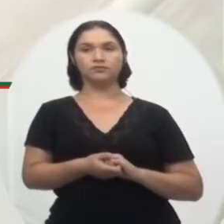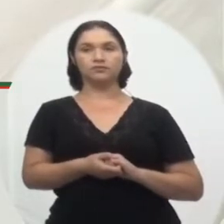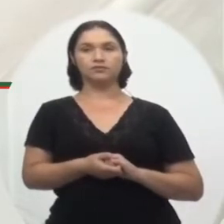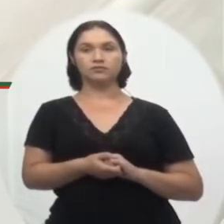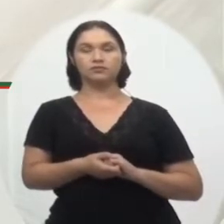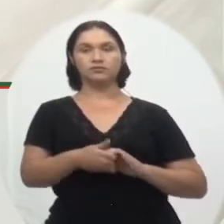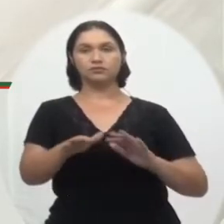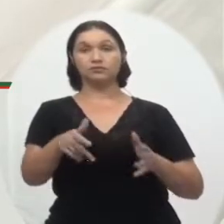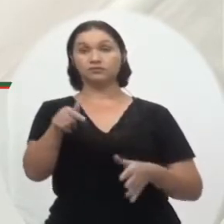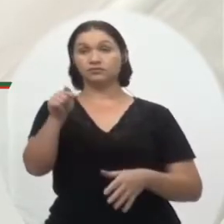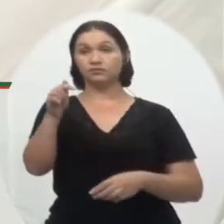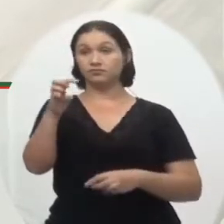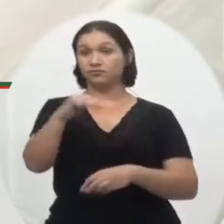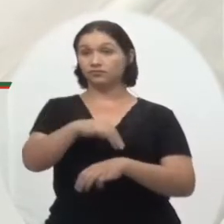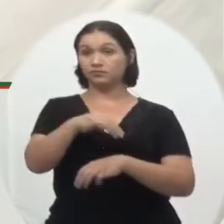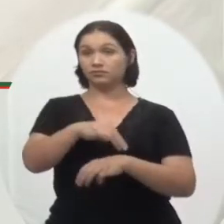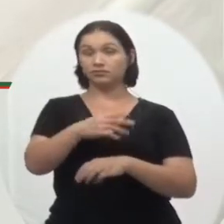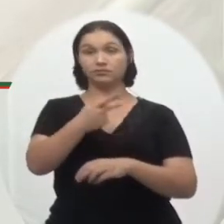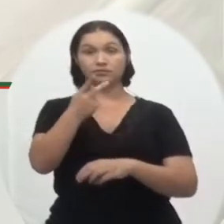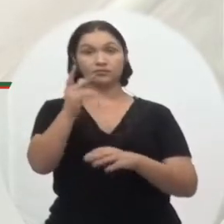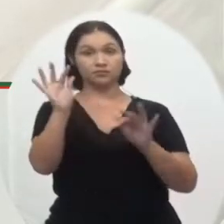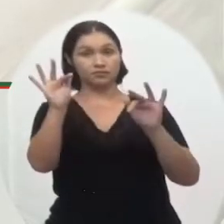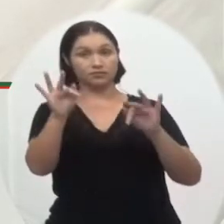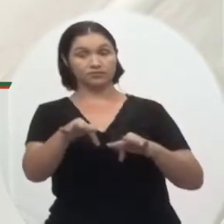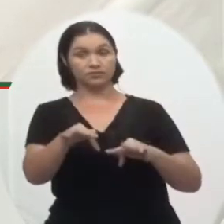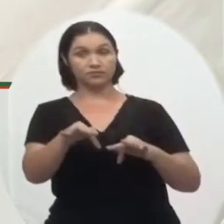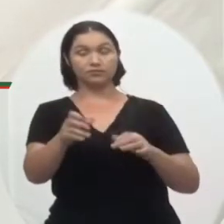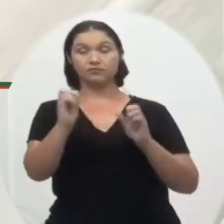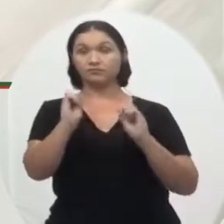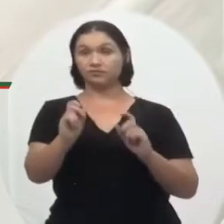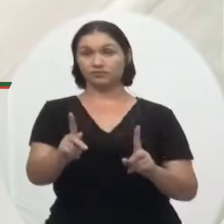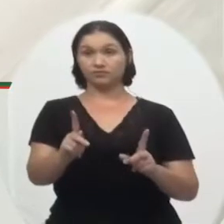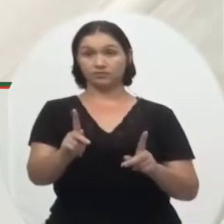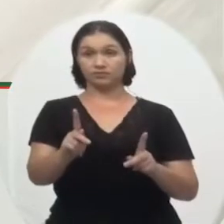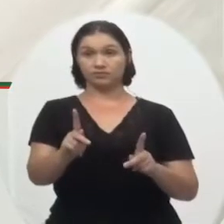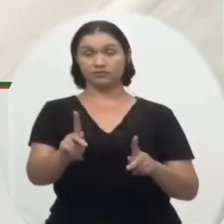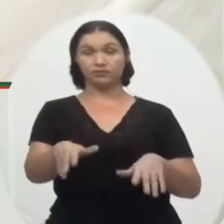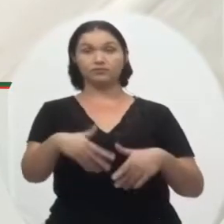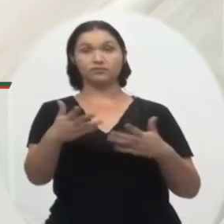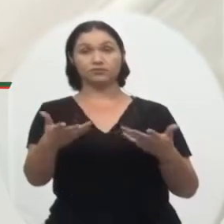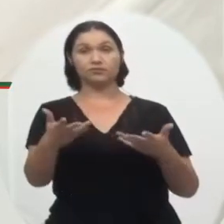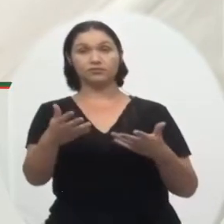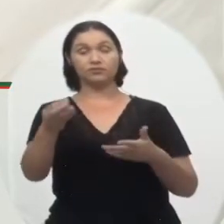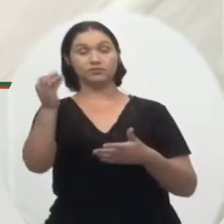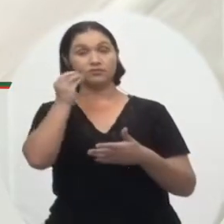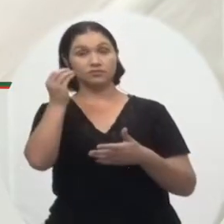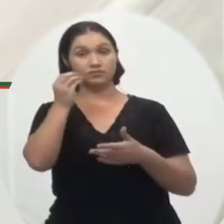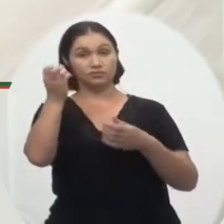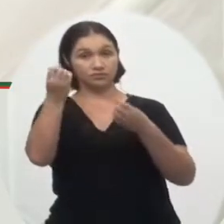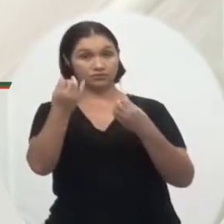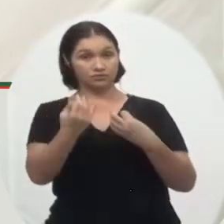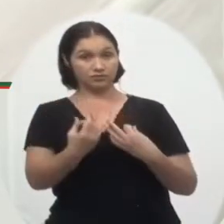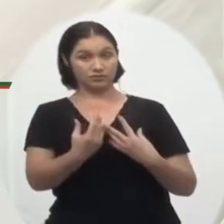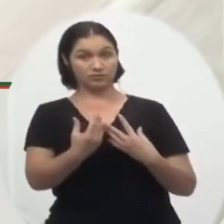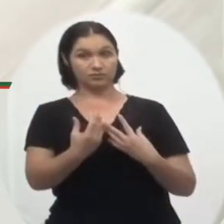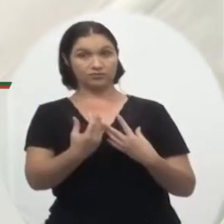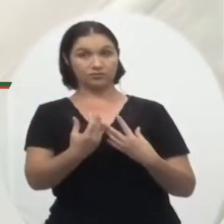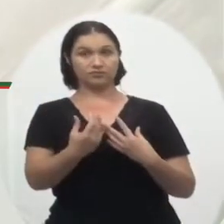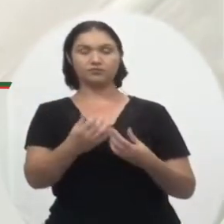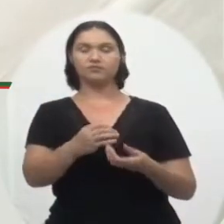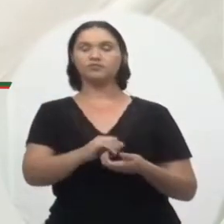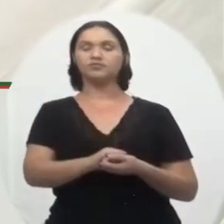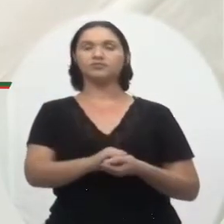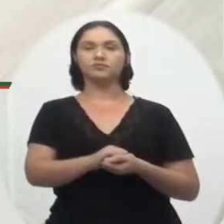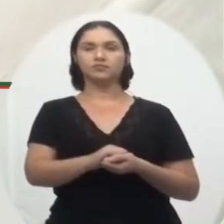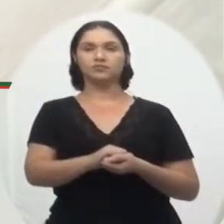Então, restam 7 minutos para as considerações finais. Ok, vou tentar cumprir a meta aqui e vou economizar no